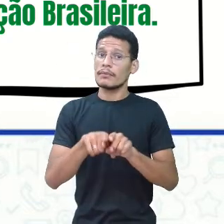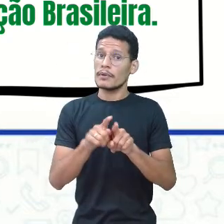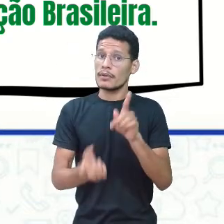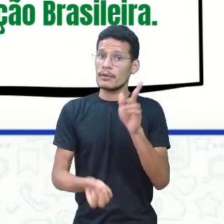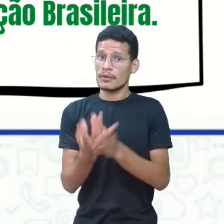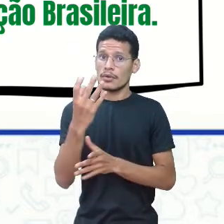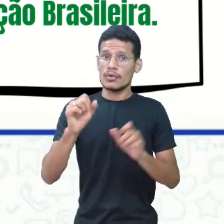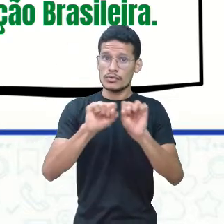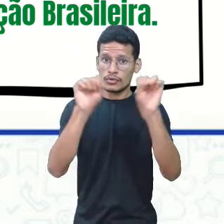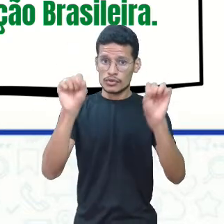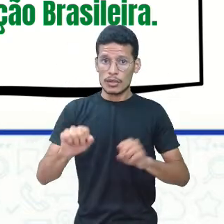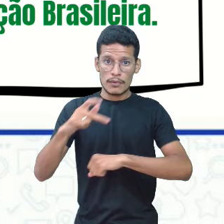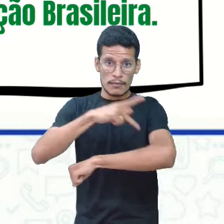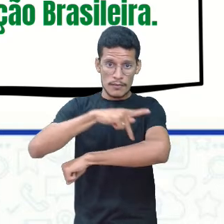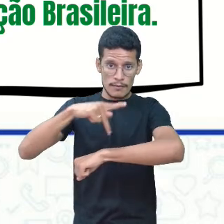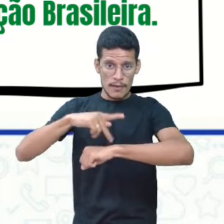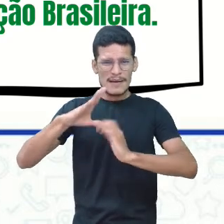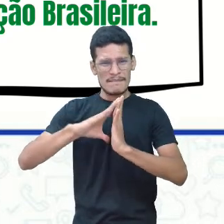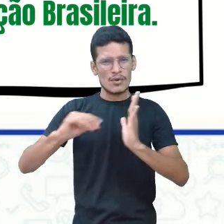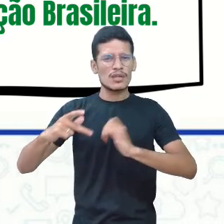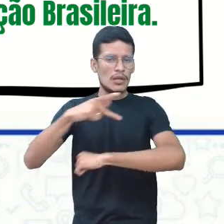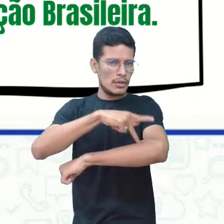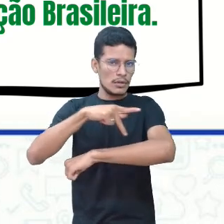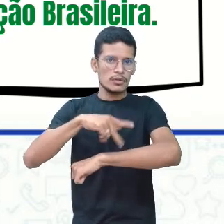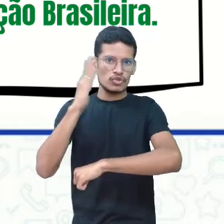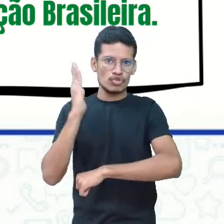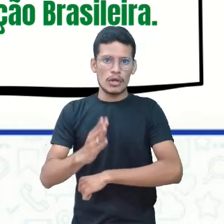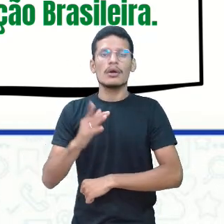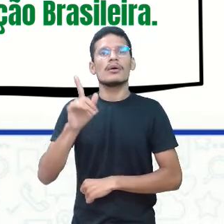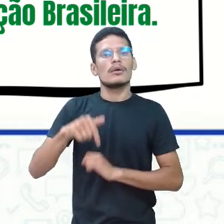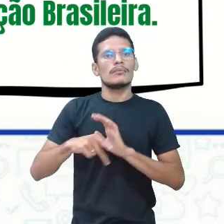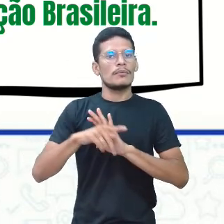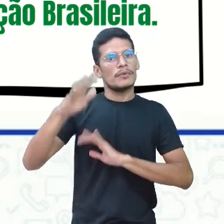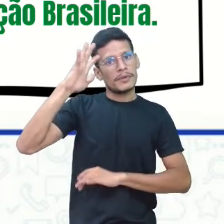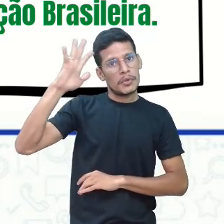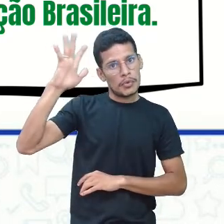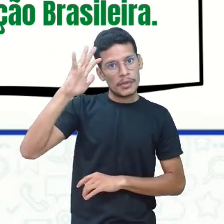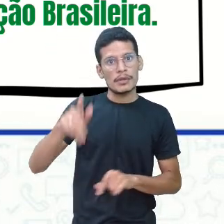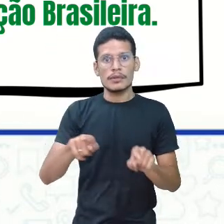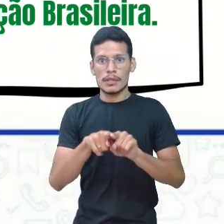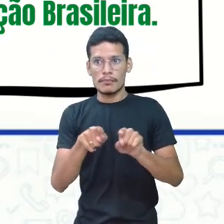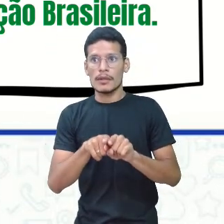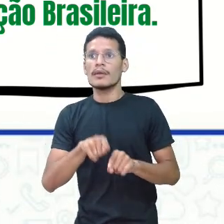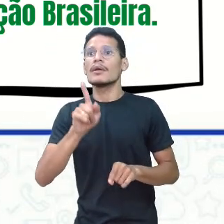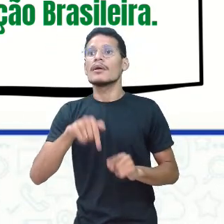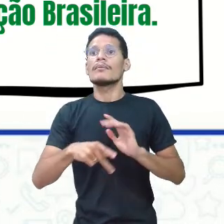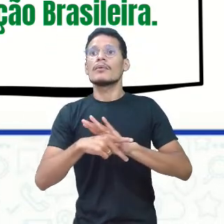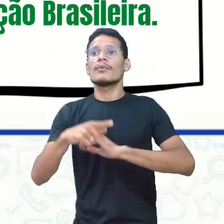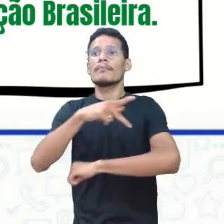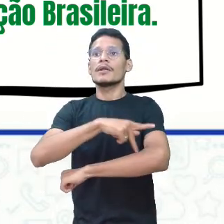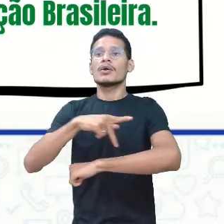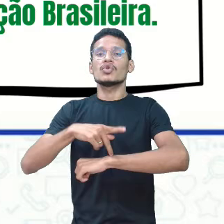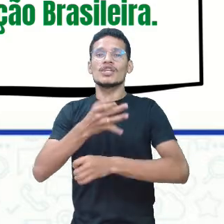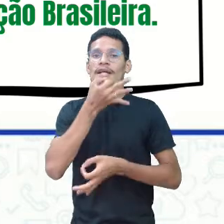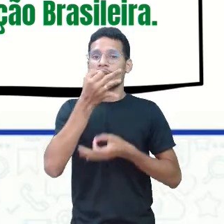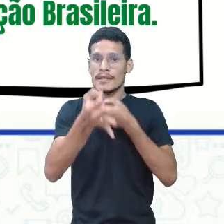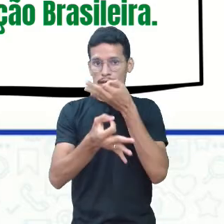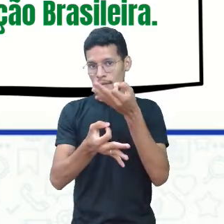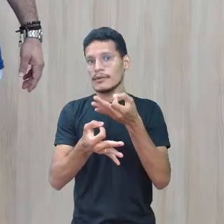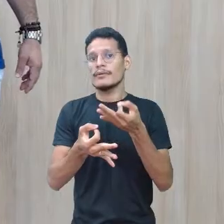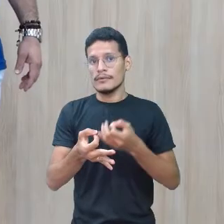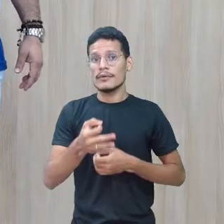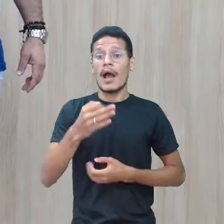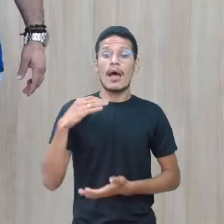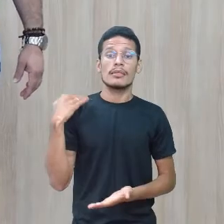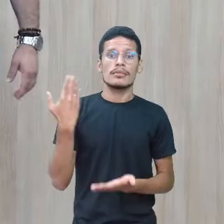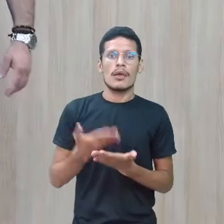sistema pedagógico, né, um modelo pedagógico, uma teoria pedagógica que a gente chama de pedagogia crítica, né? E